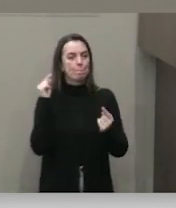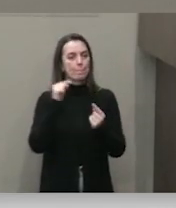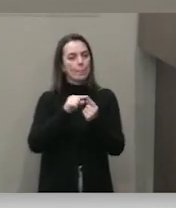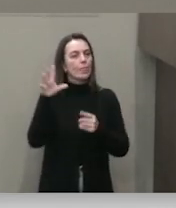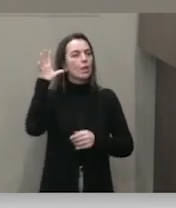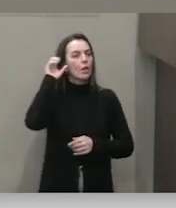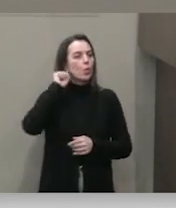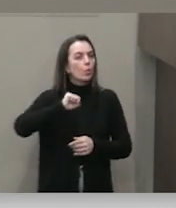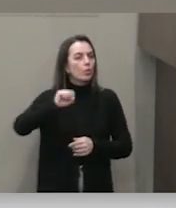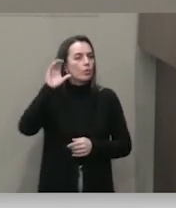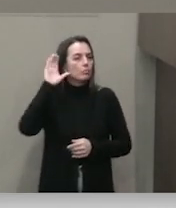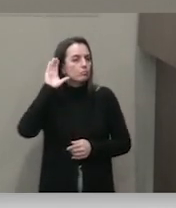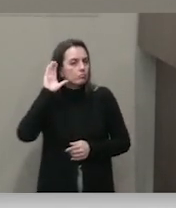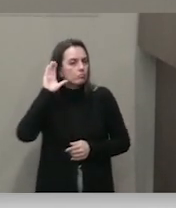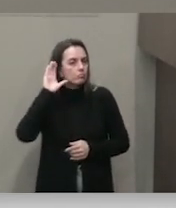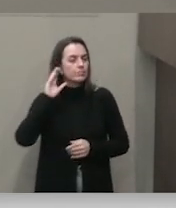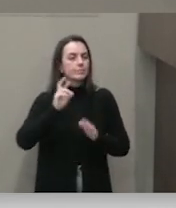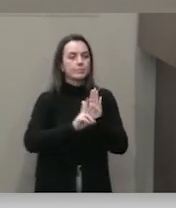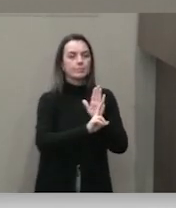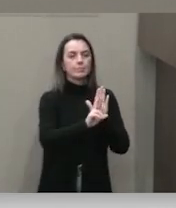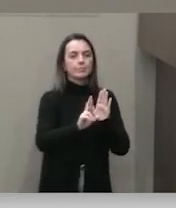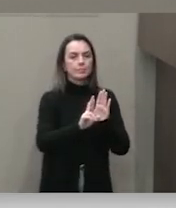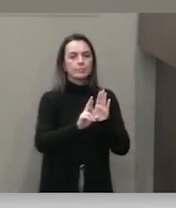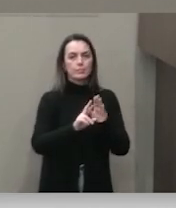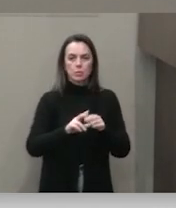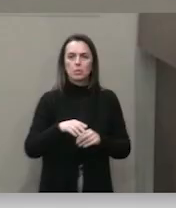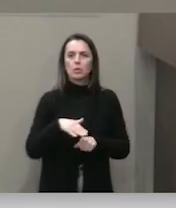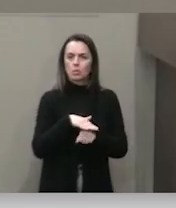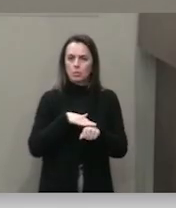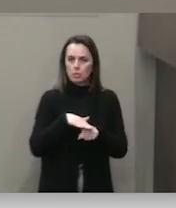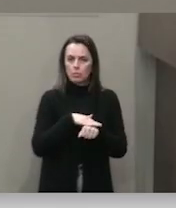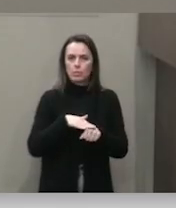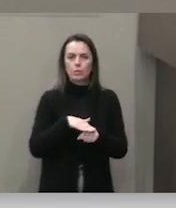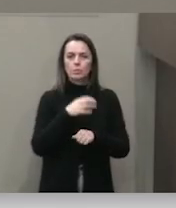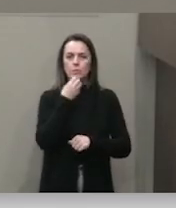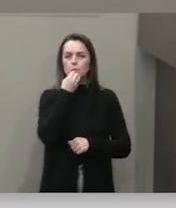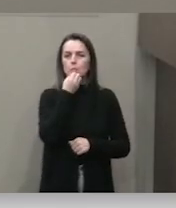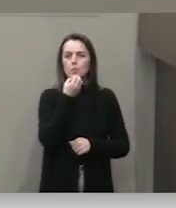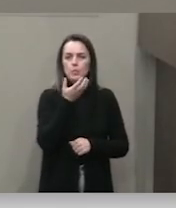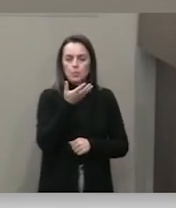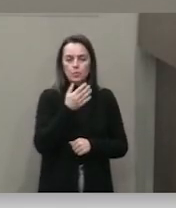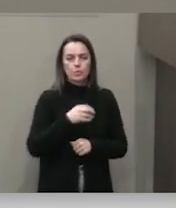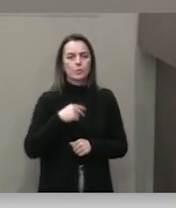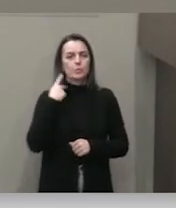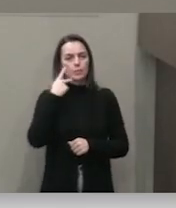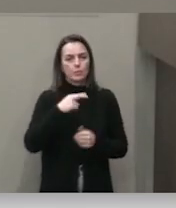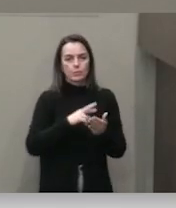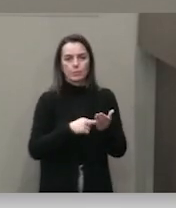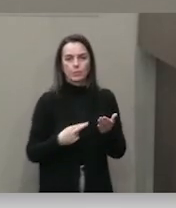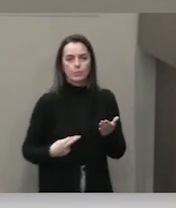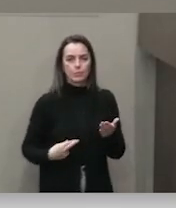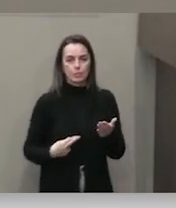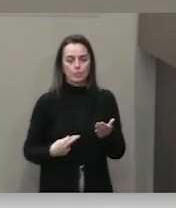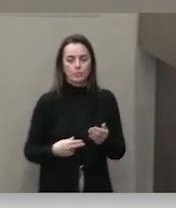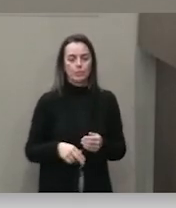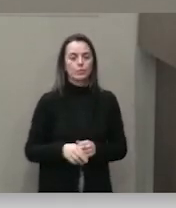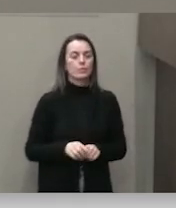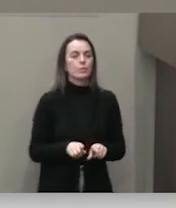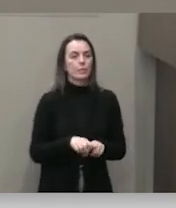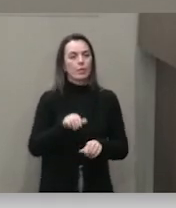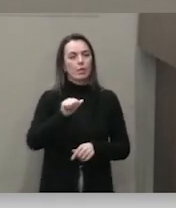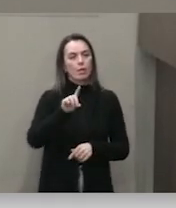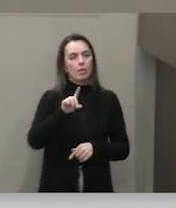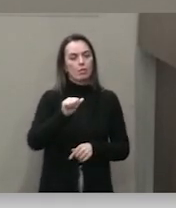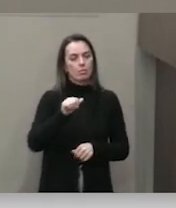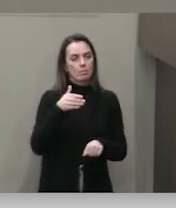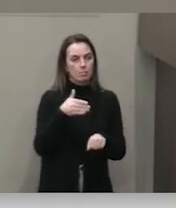representantes, e até foi uma conversa bem produtiva. Na oportunidade, o vereador relator não pôde estar presente, a vereadora Ada participou,